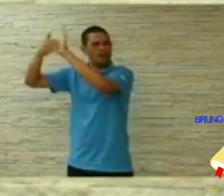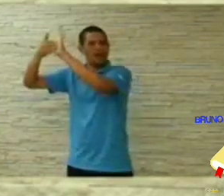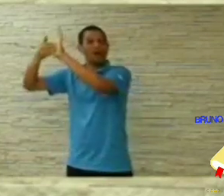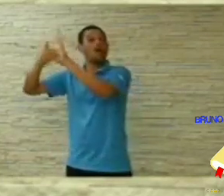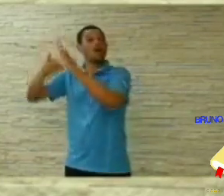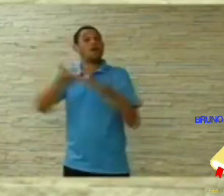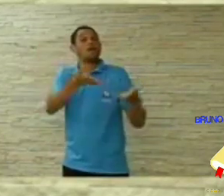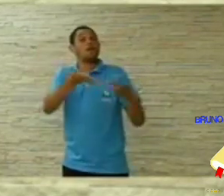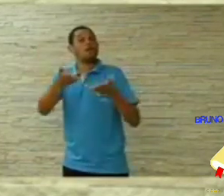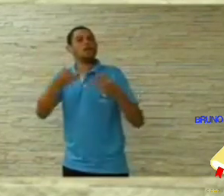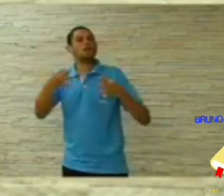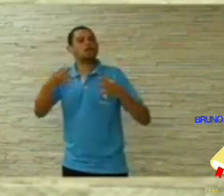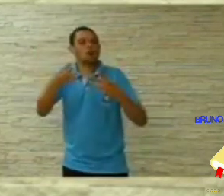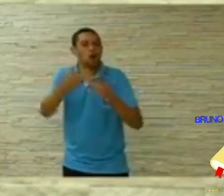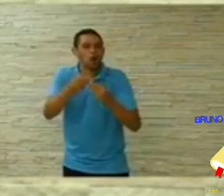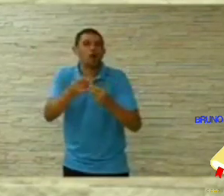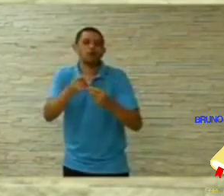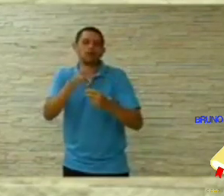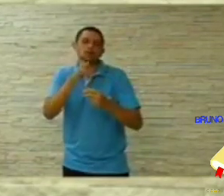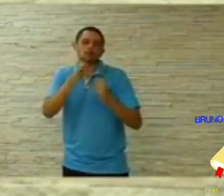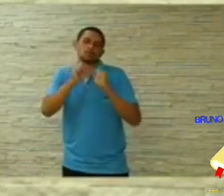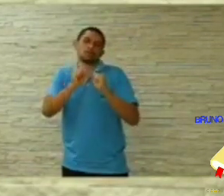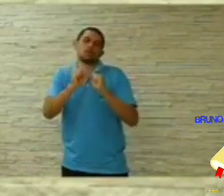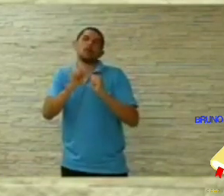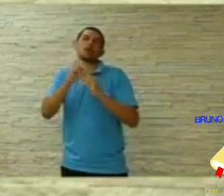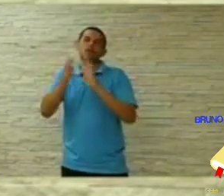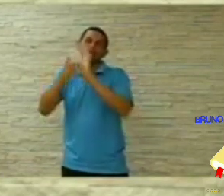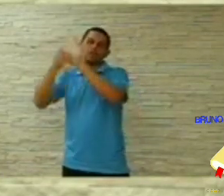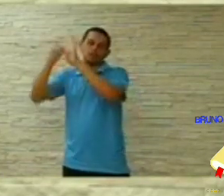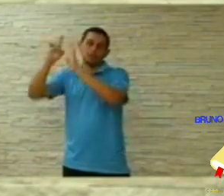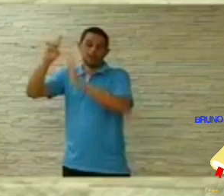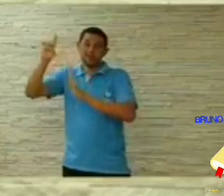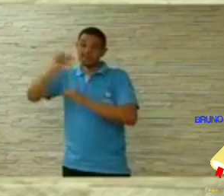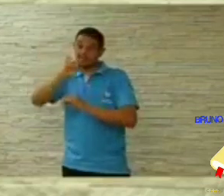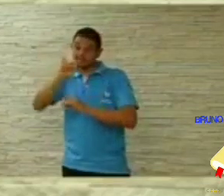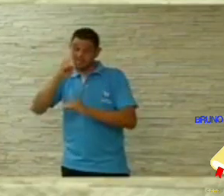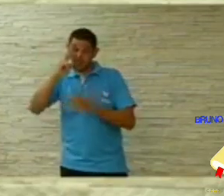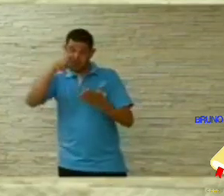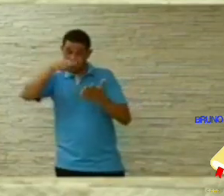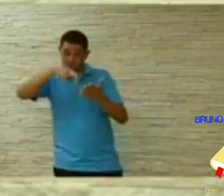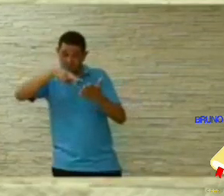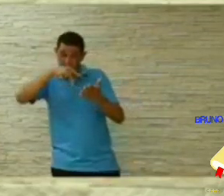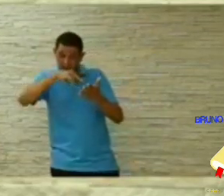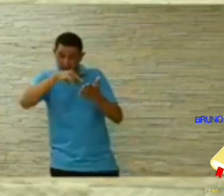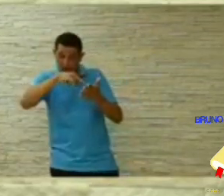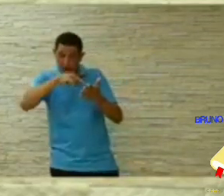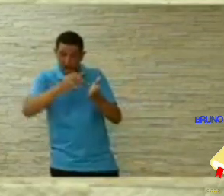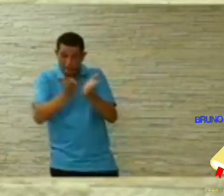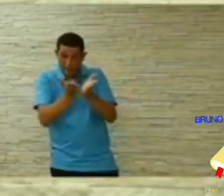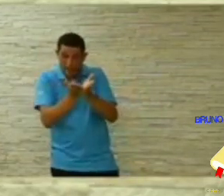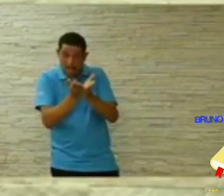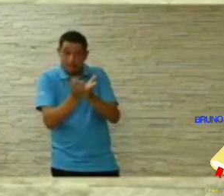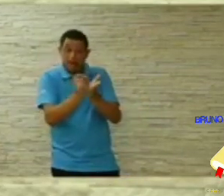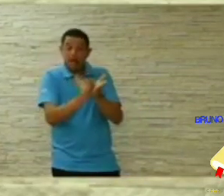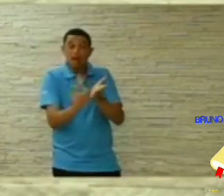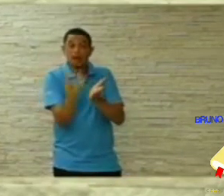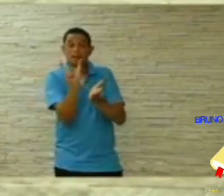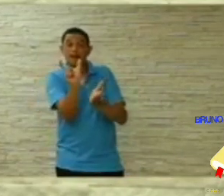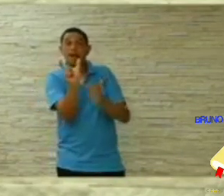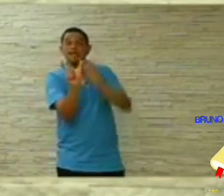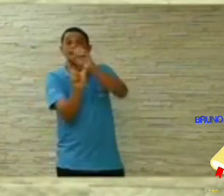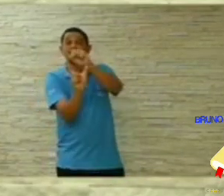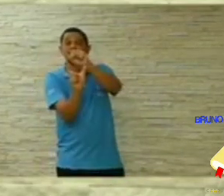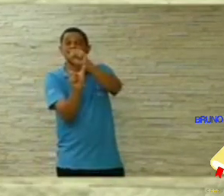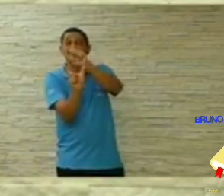então, louvar o nome do Senhor. Se você perceber aí na sua Bíblia, a palavra Senhor está toda ela em letra